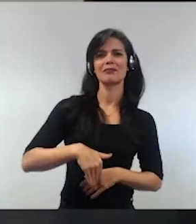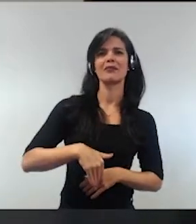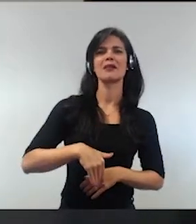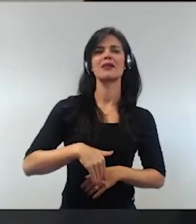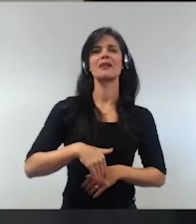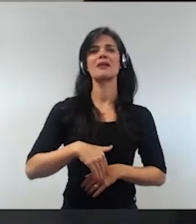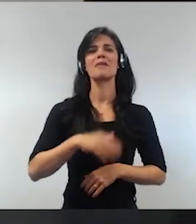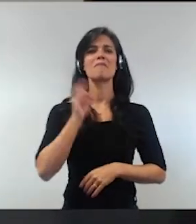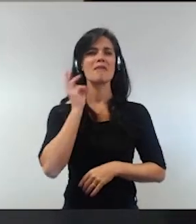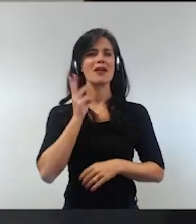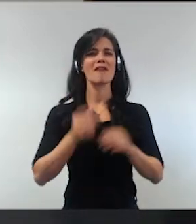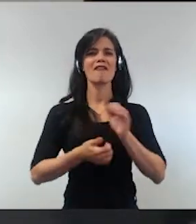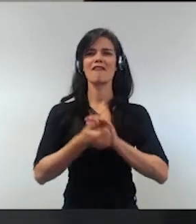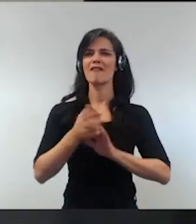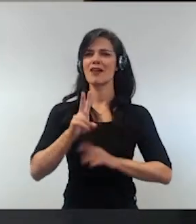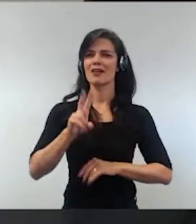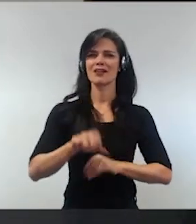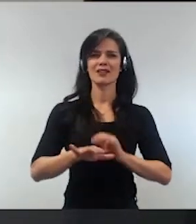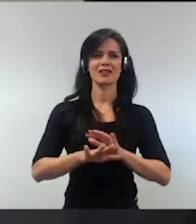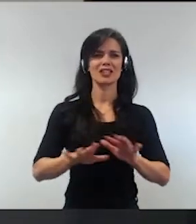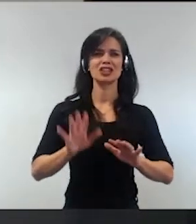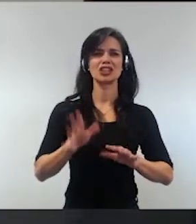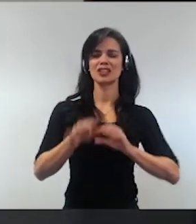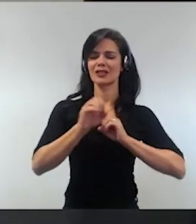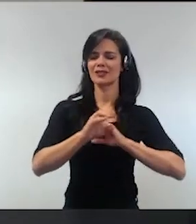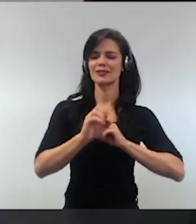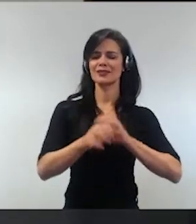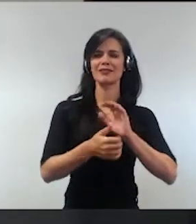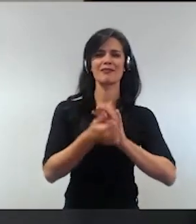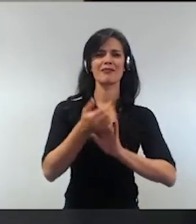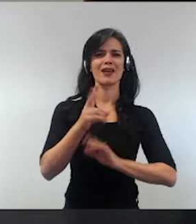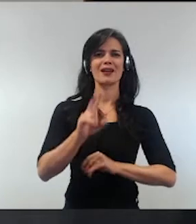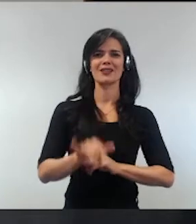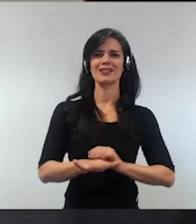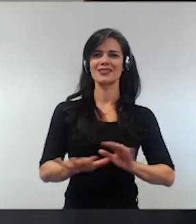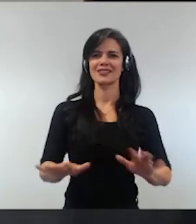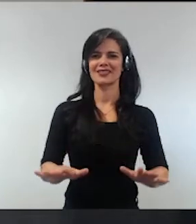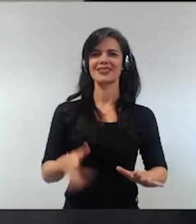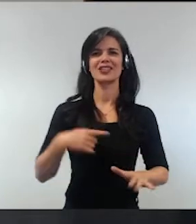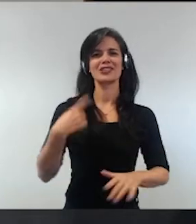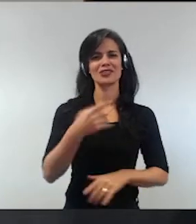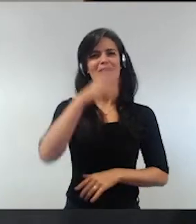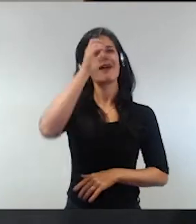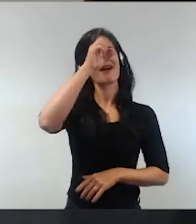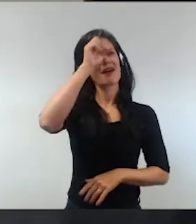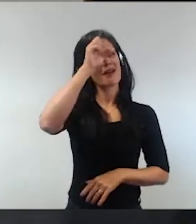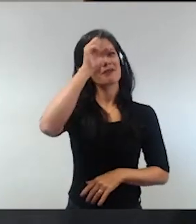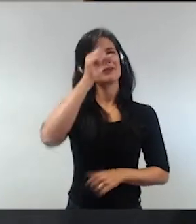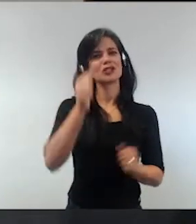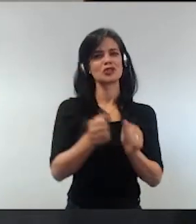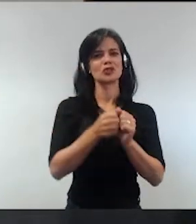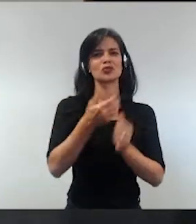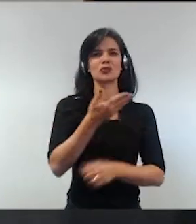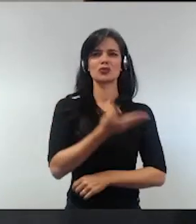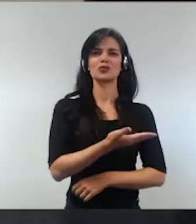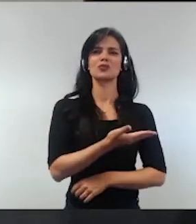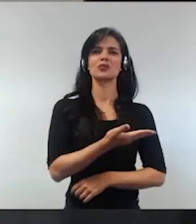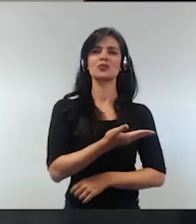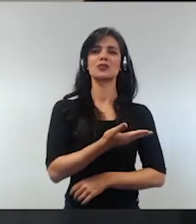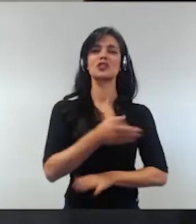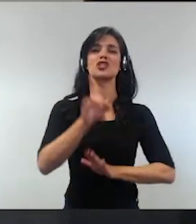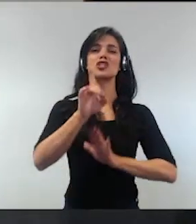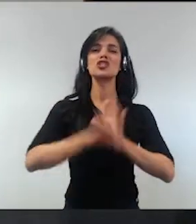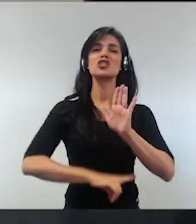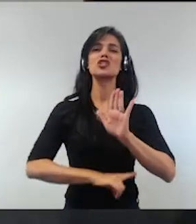vezes, já nos deu brilhantes ensinamentos, né? E nós aprendemos com ele que o